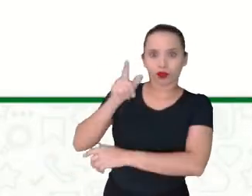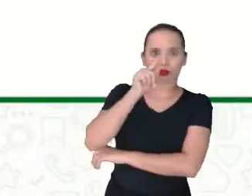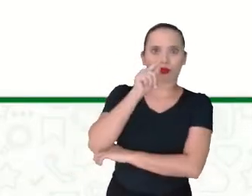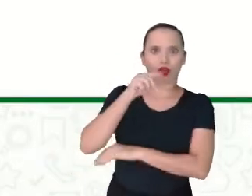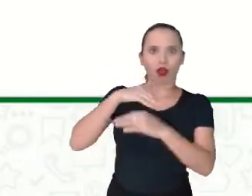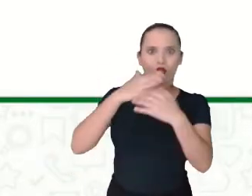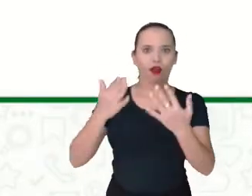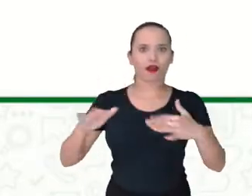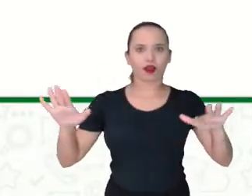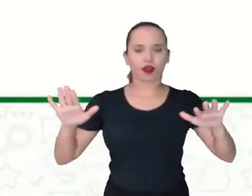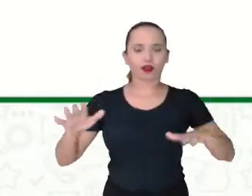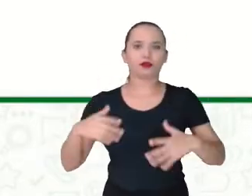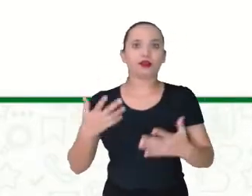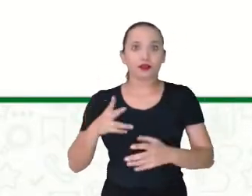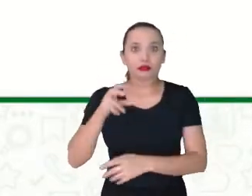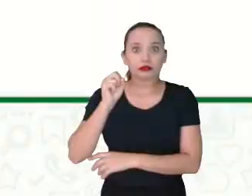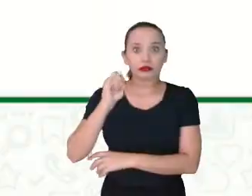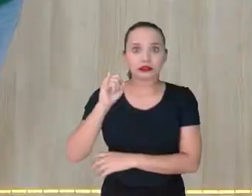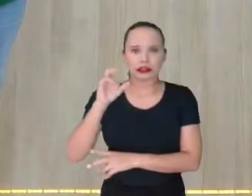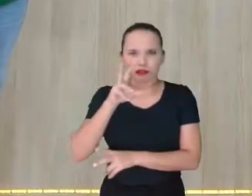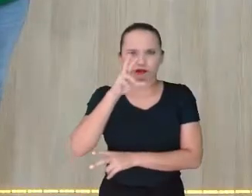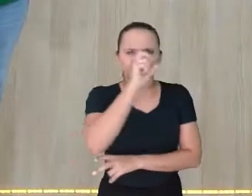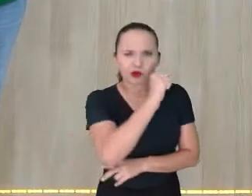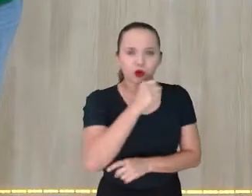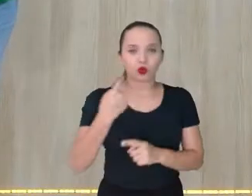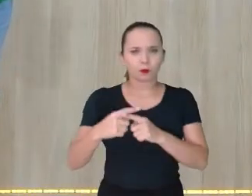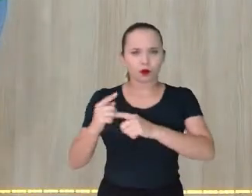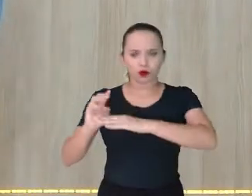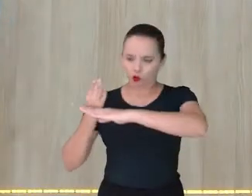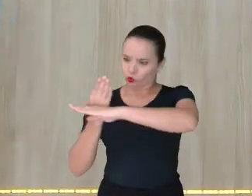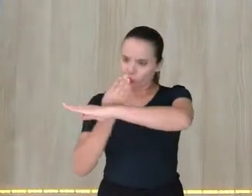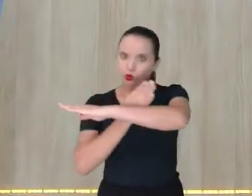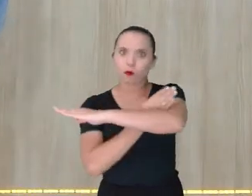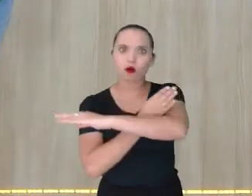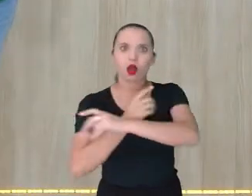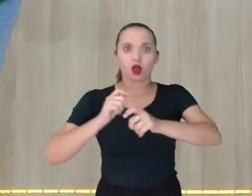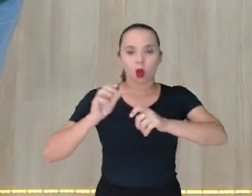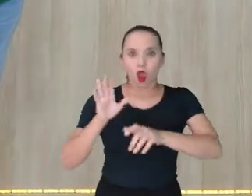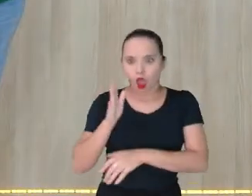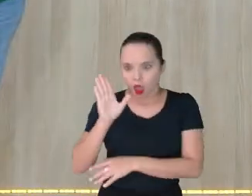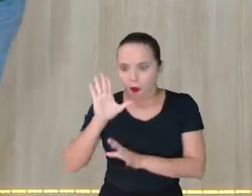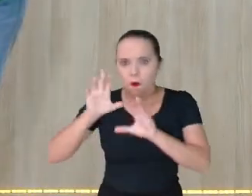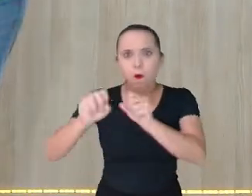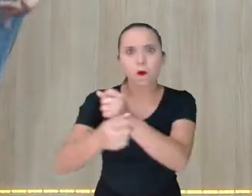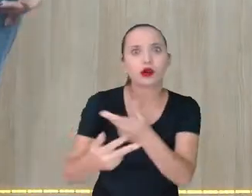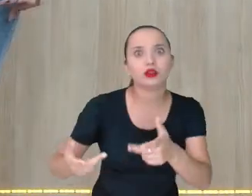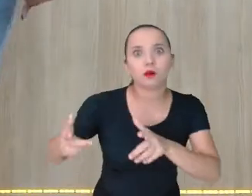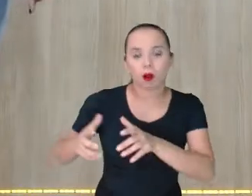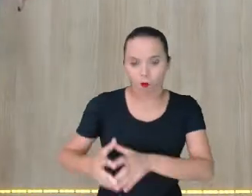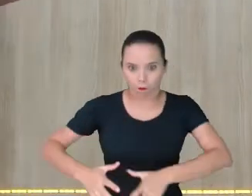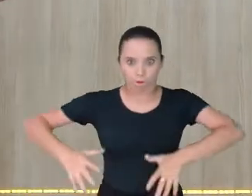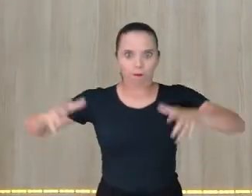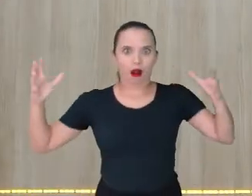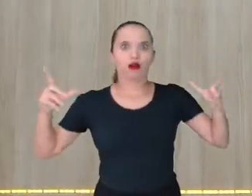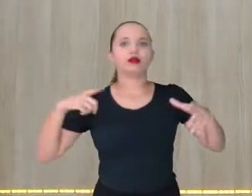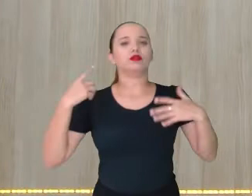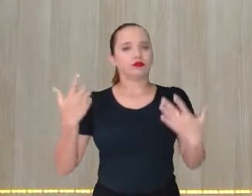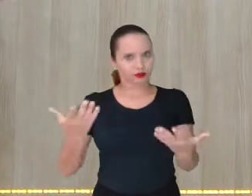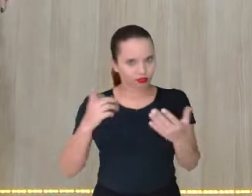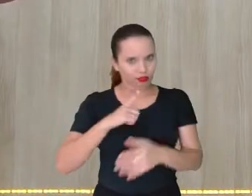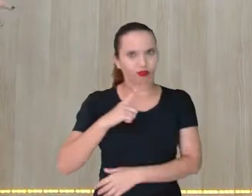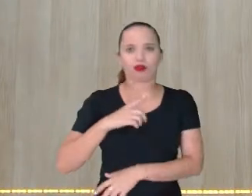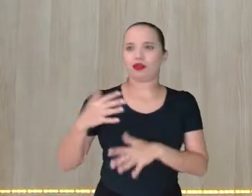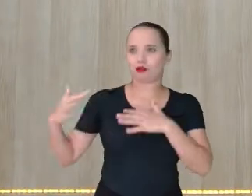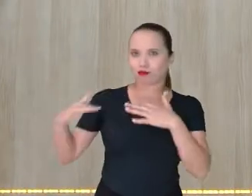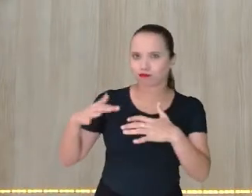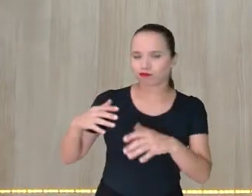ó, uma vibração muito forte, por quê? Porque o tubarão é um animal grande, né? Então, já tem essa vibração na água mais